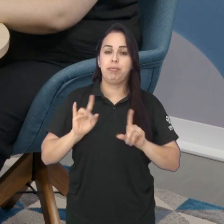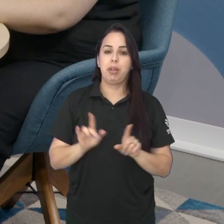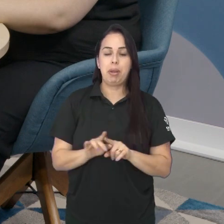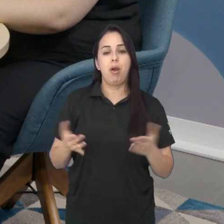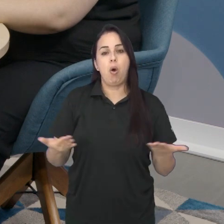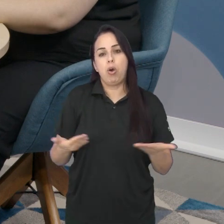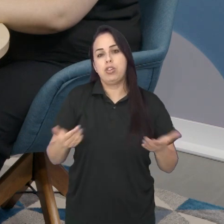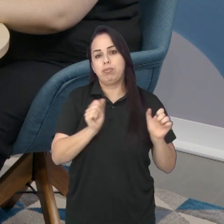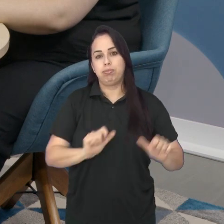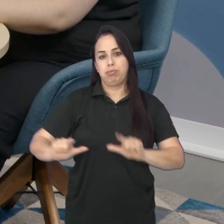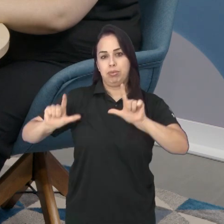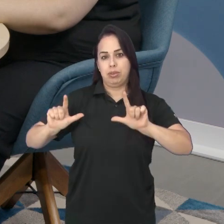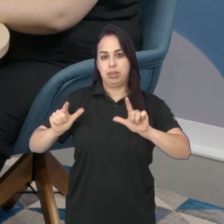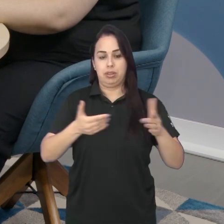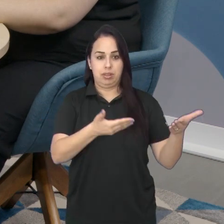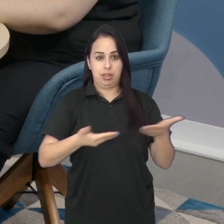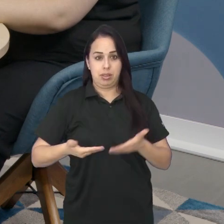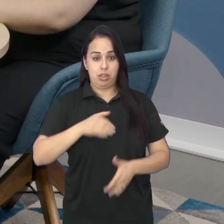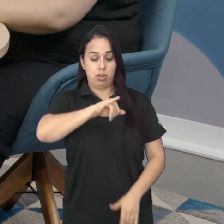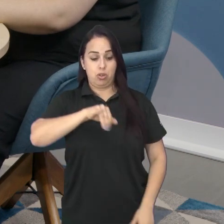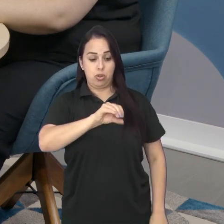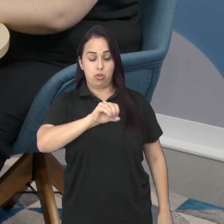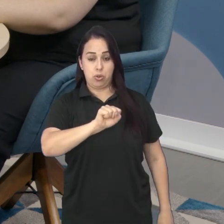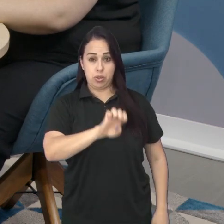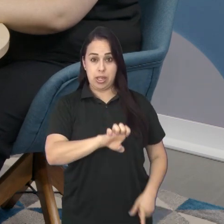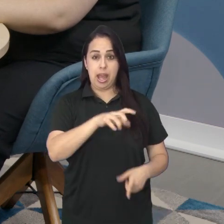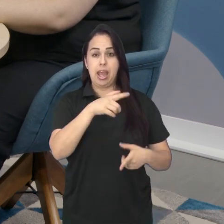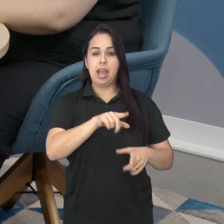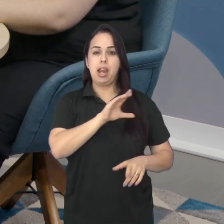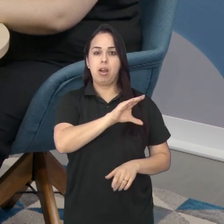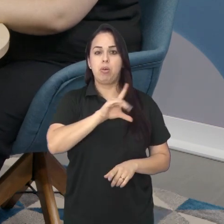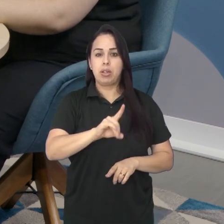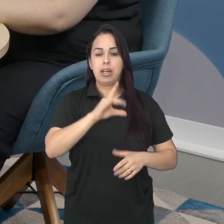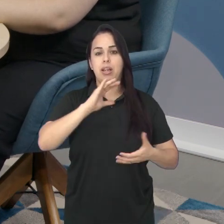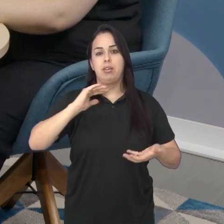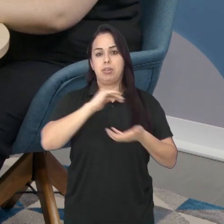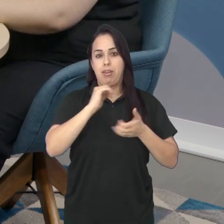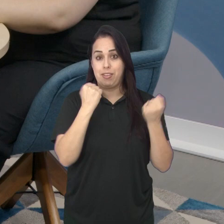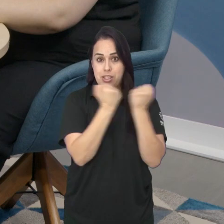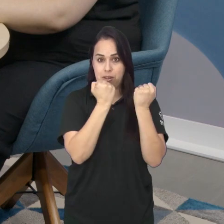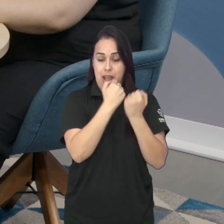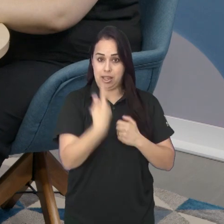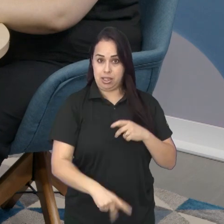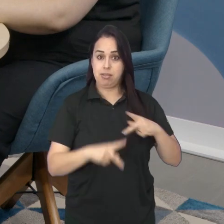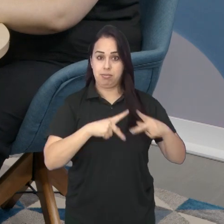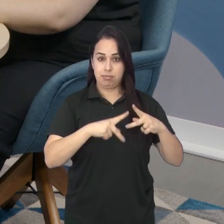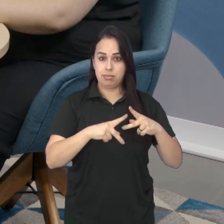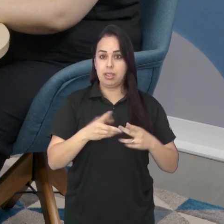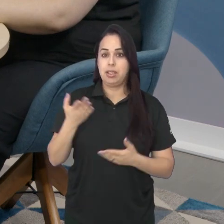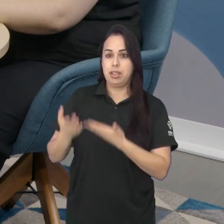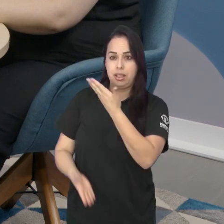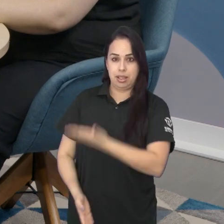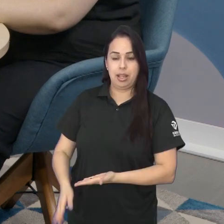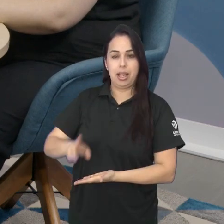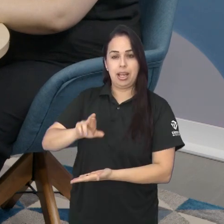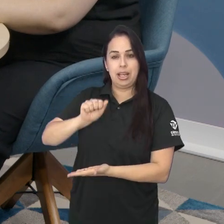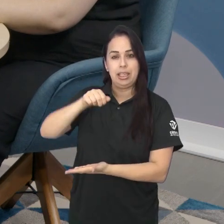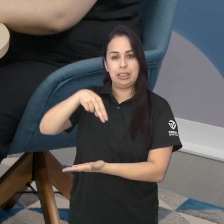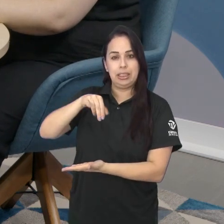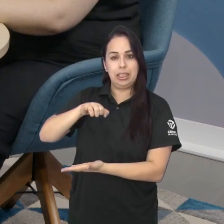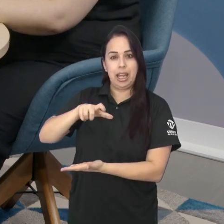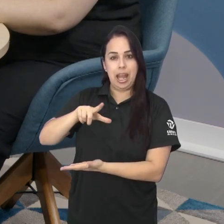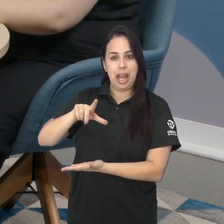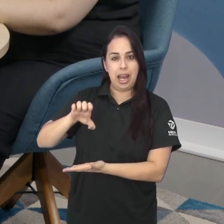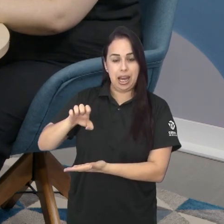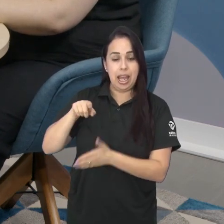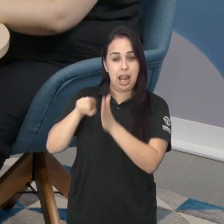da Cidade de hoje, eu recebo José Benedito, que é o coordenador da Defesa Civil aqui em São José dos Campos, e a Raniele Pinheiro,